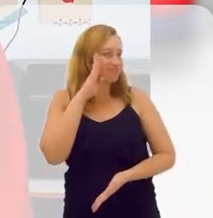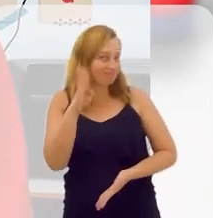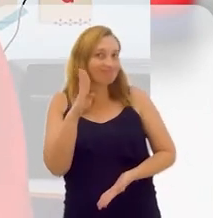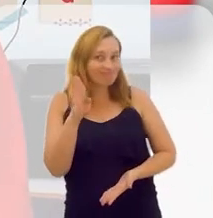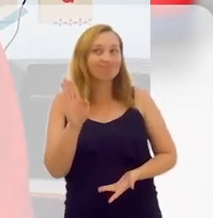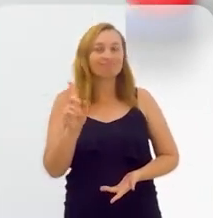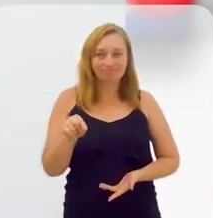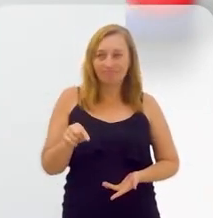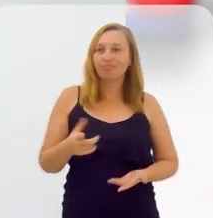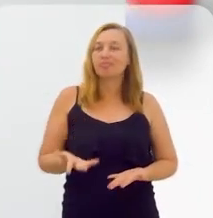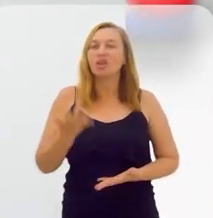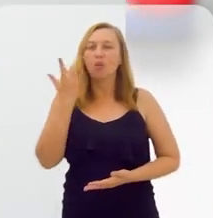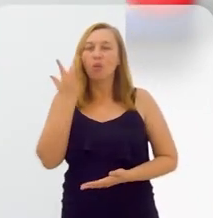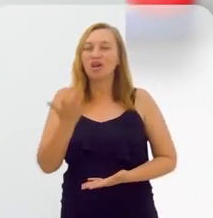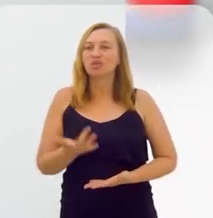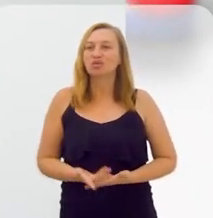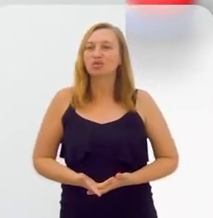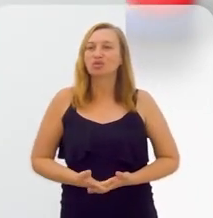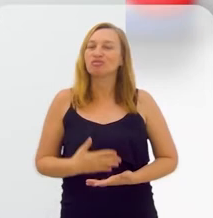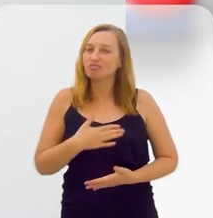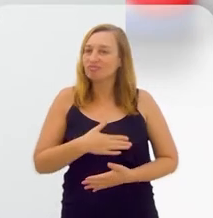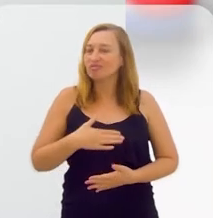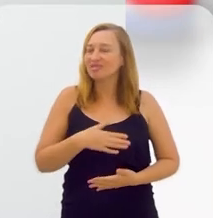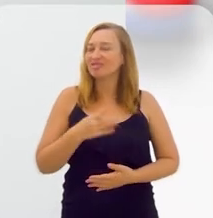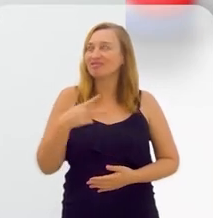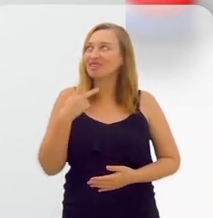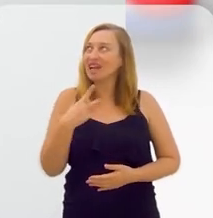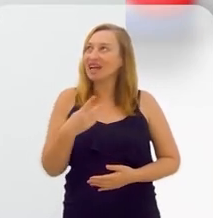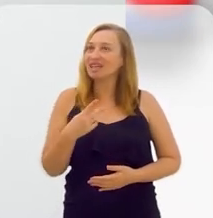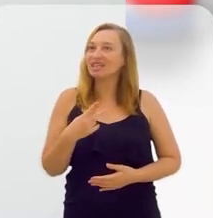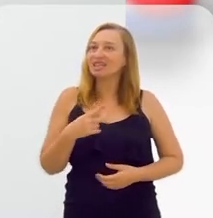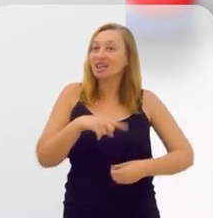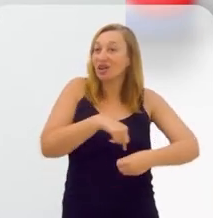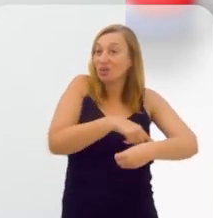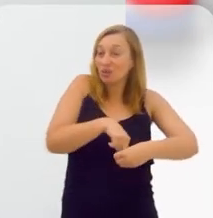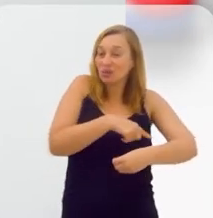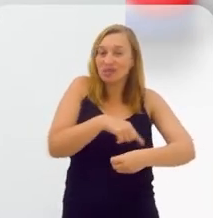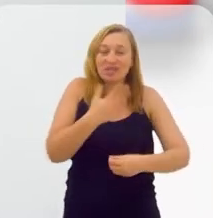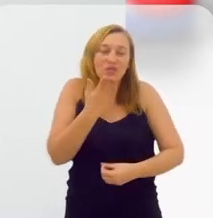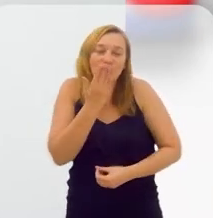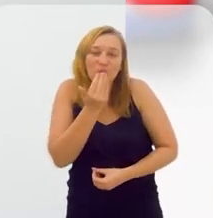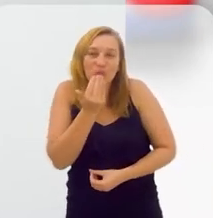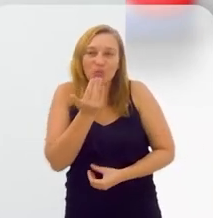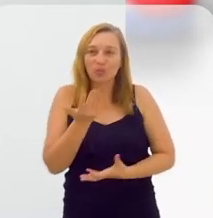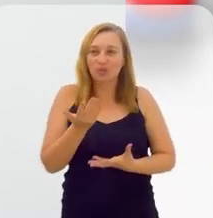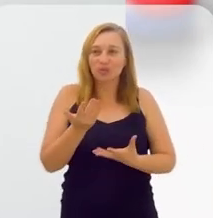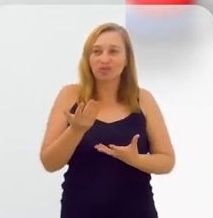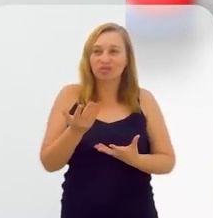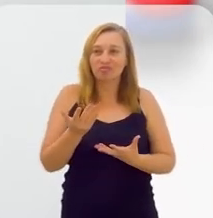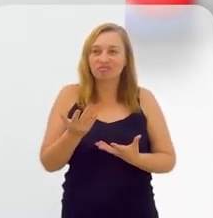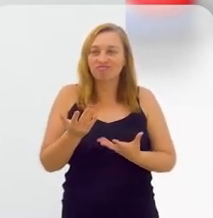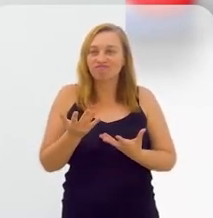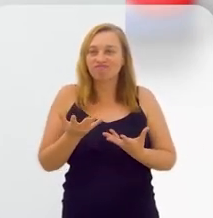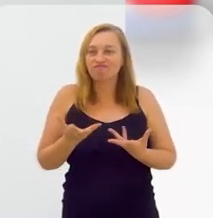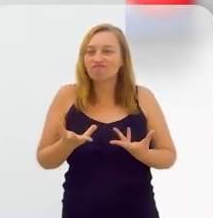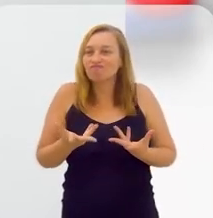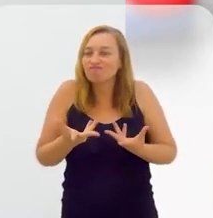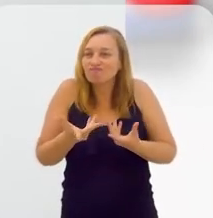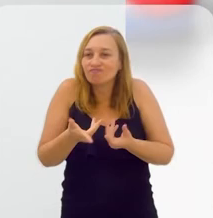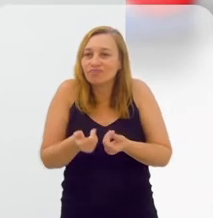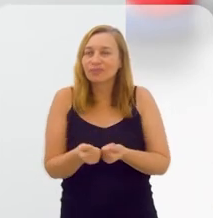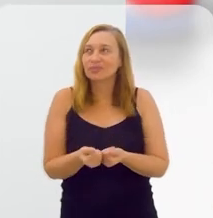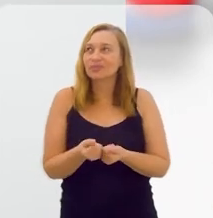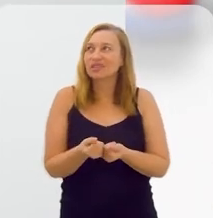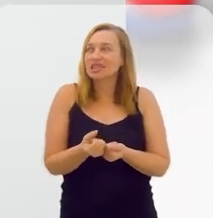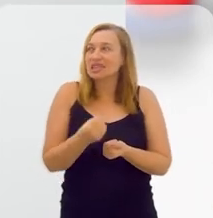É fundamental, né? Eu acho assim, eu gosto muito de falar que a cozinha, a comida, né, ela é afeto.